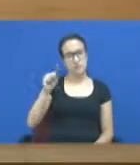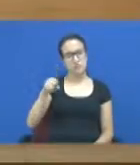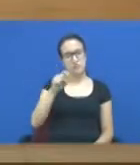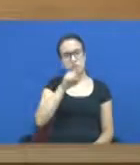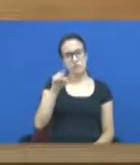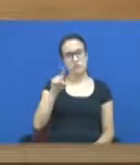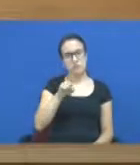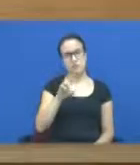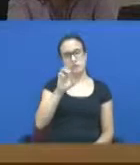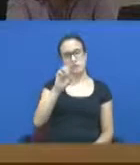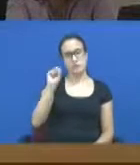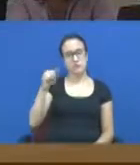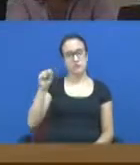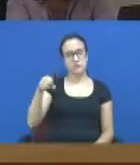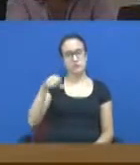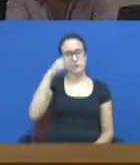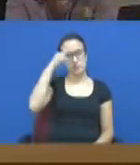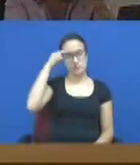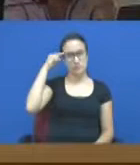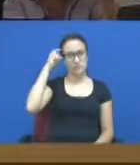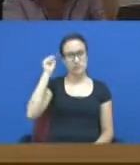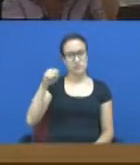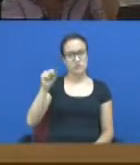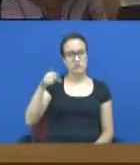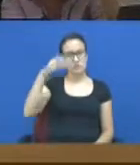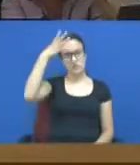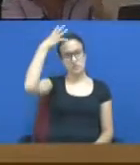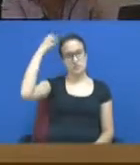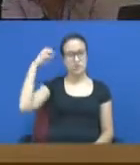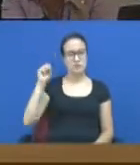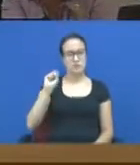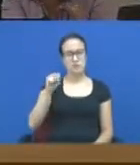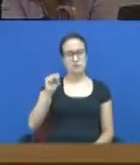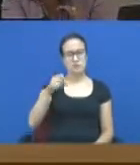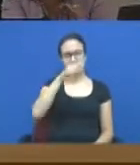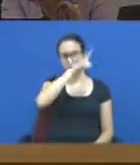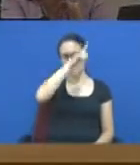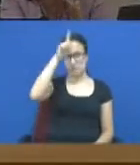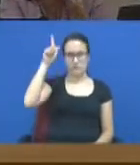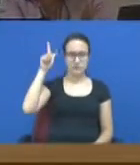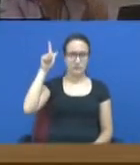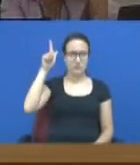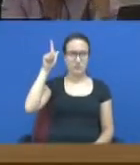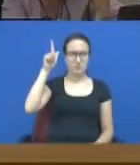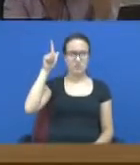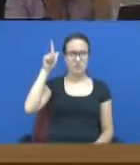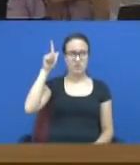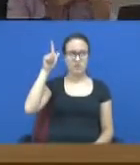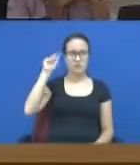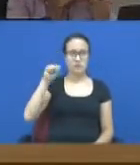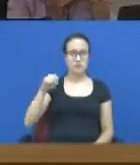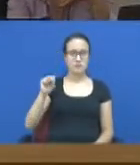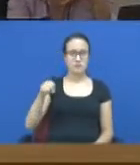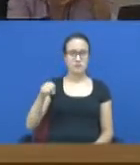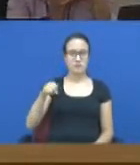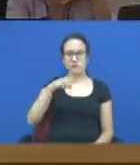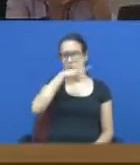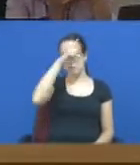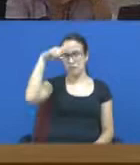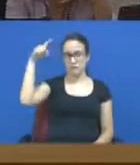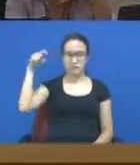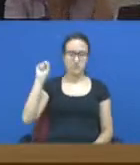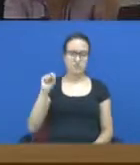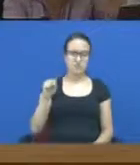Sim. José Roberto. Sim. Doutor Júlio. Lu Bogo. Sim. Luizinho. Sim. Doutora